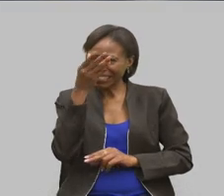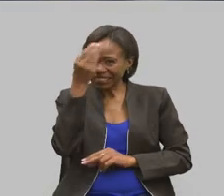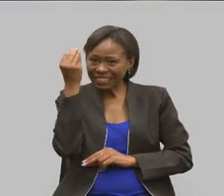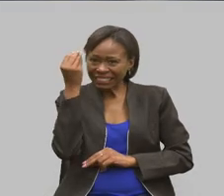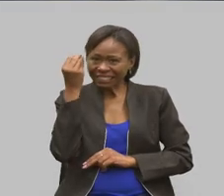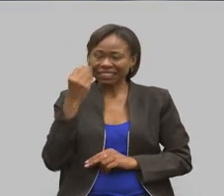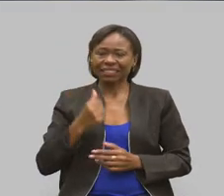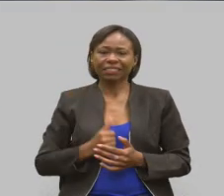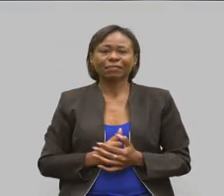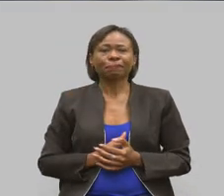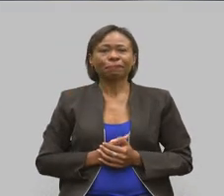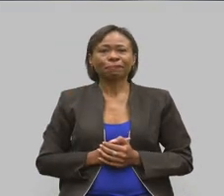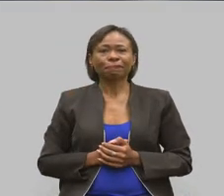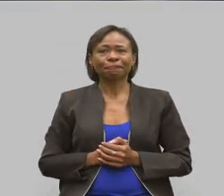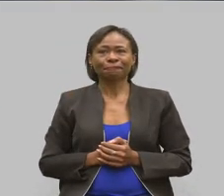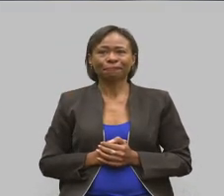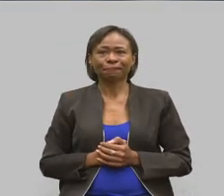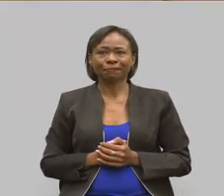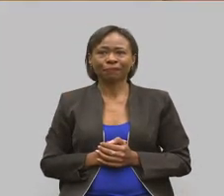aqui